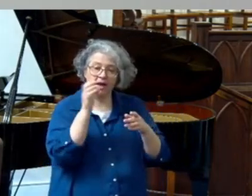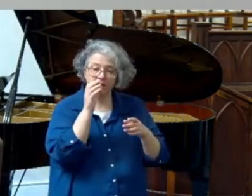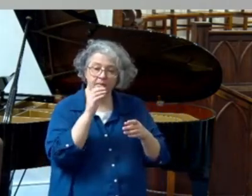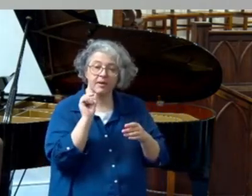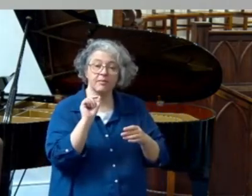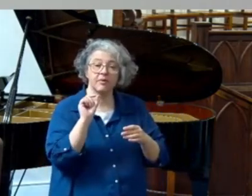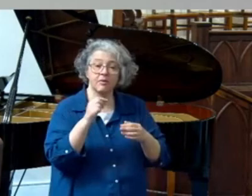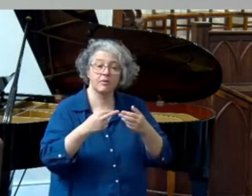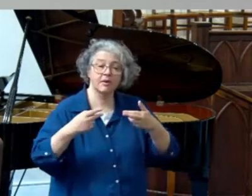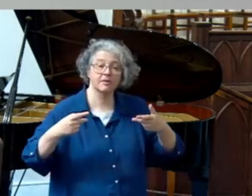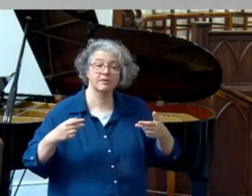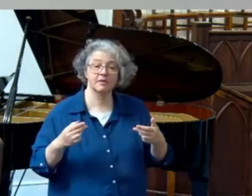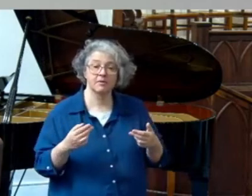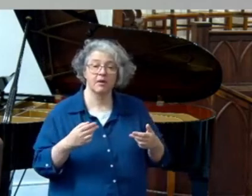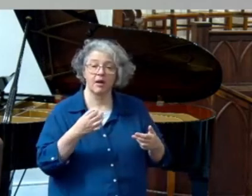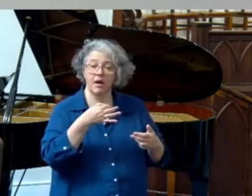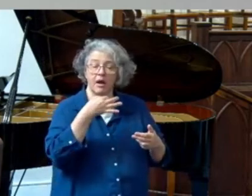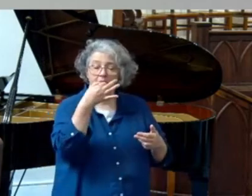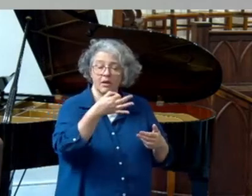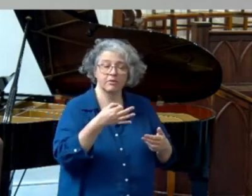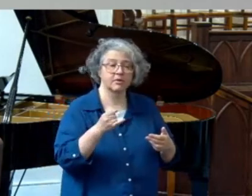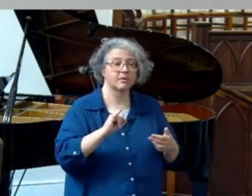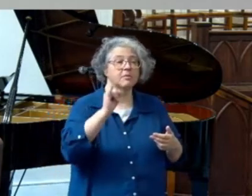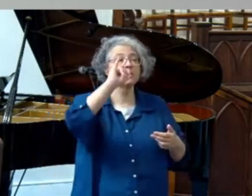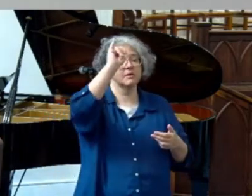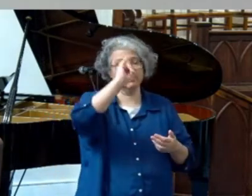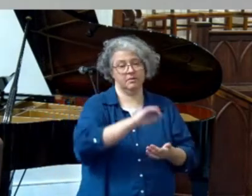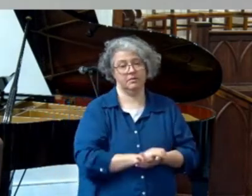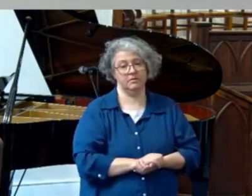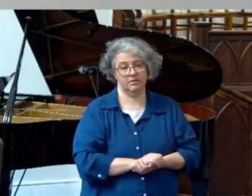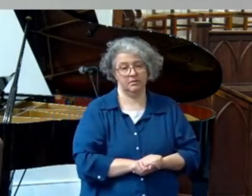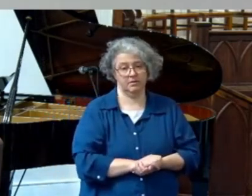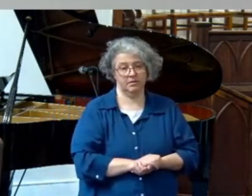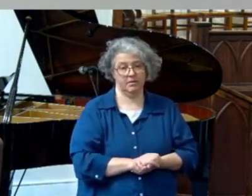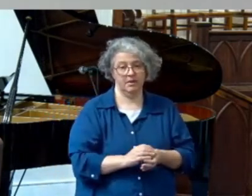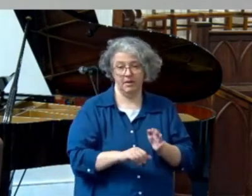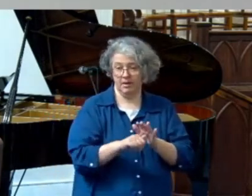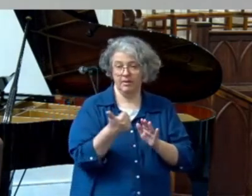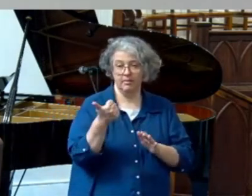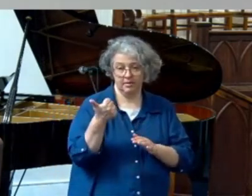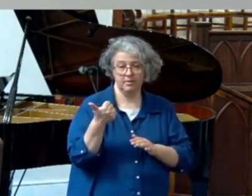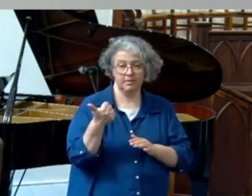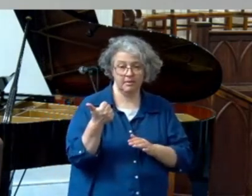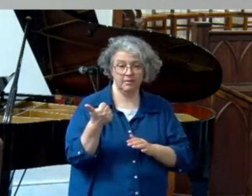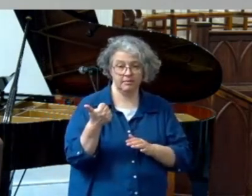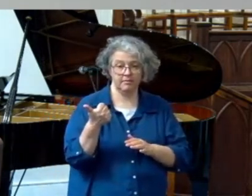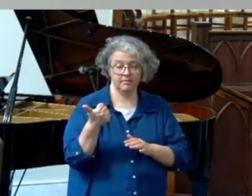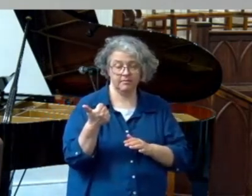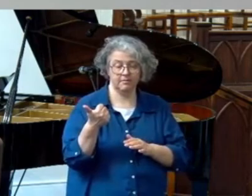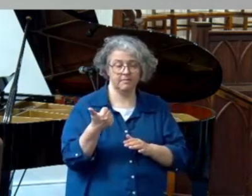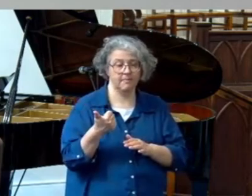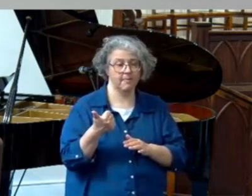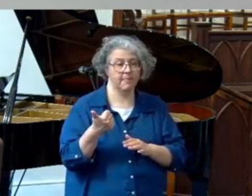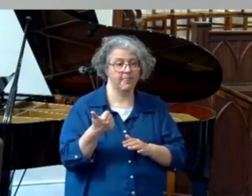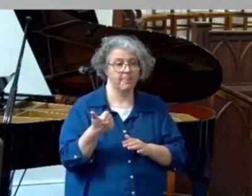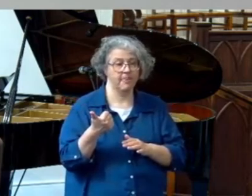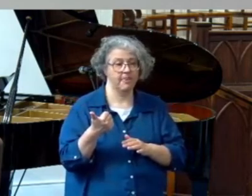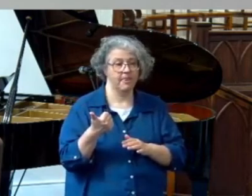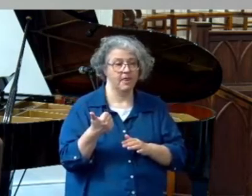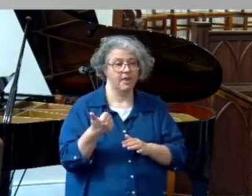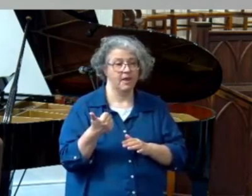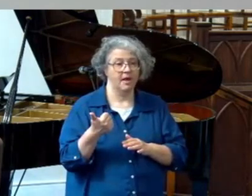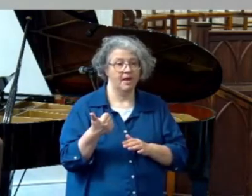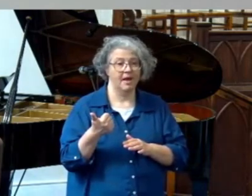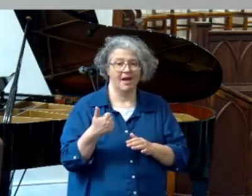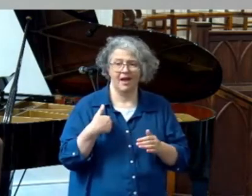aqui. Verdade, de muita aplicação para todos nós. A primeira é que a presunção de independência de Deus é uma